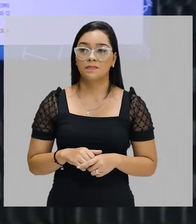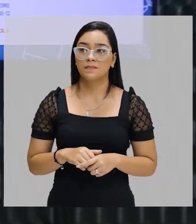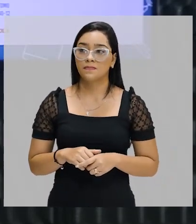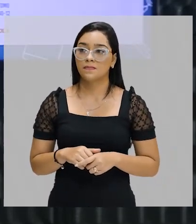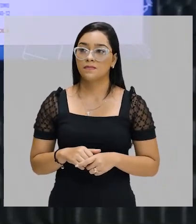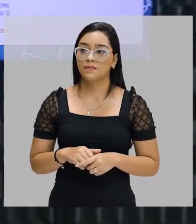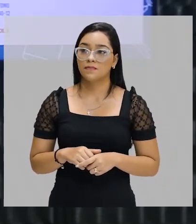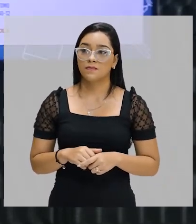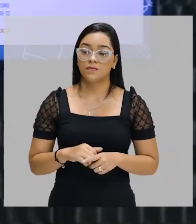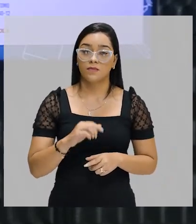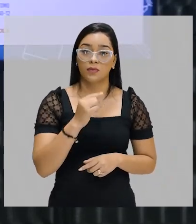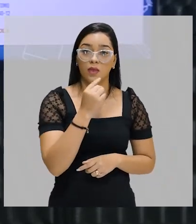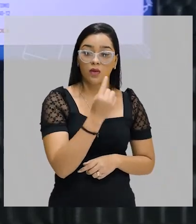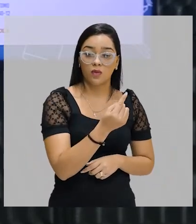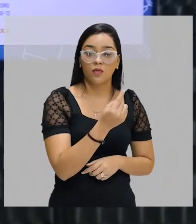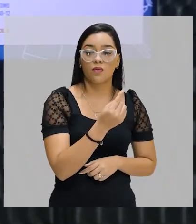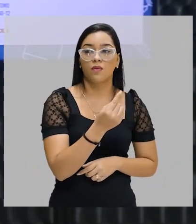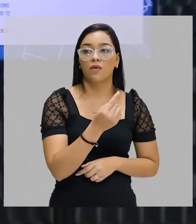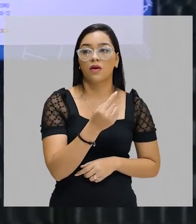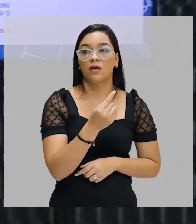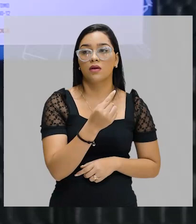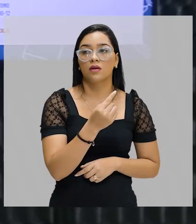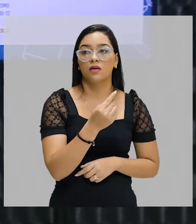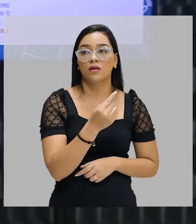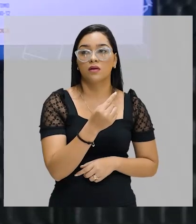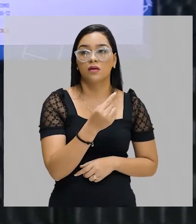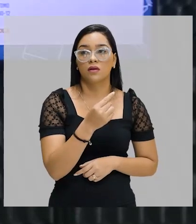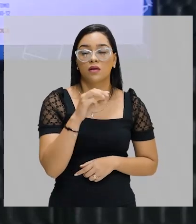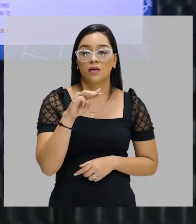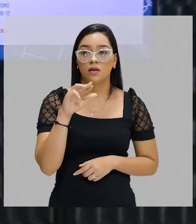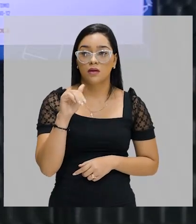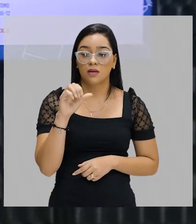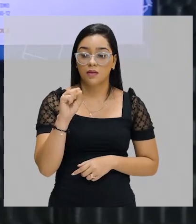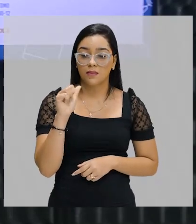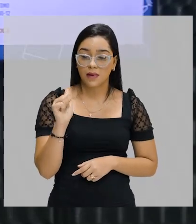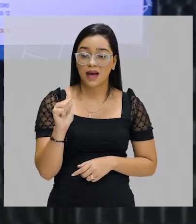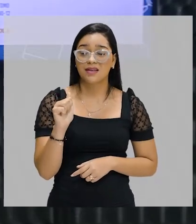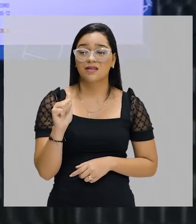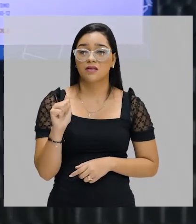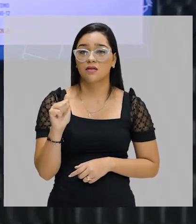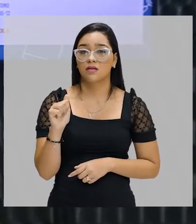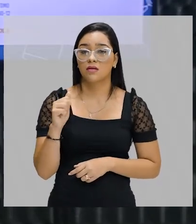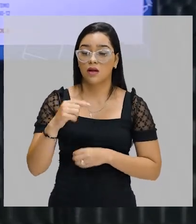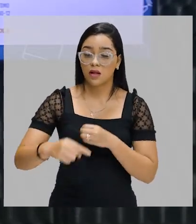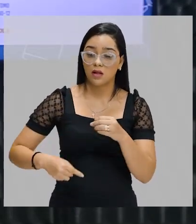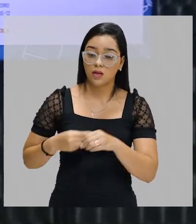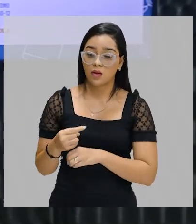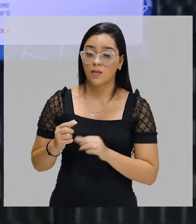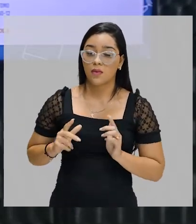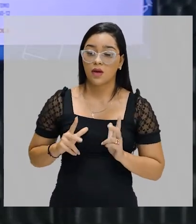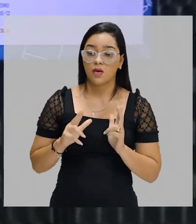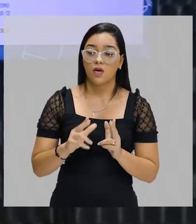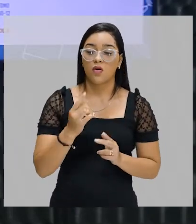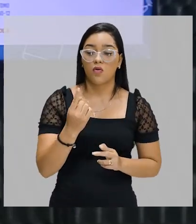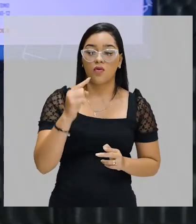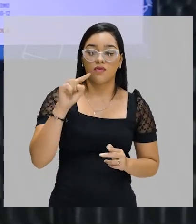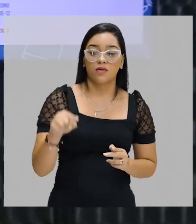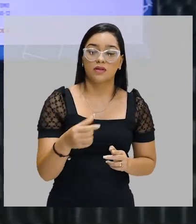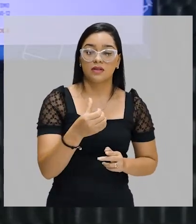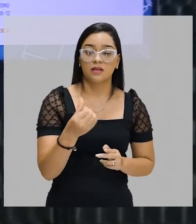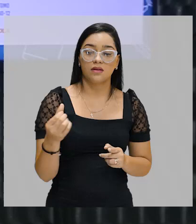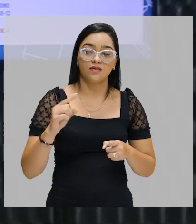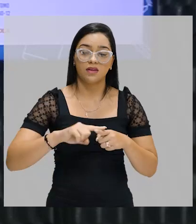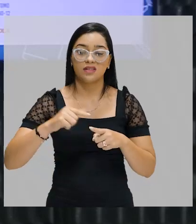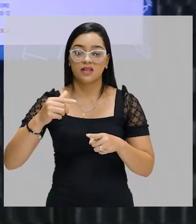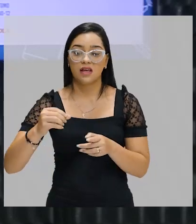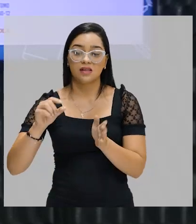É uma, né, uma massa atômica, ele equivale a 1,66